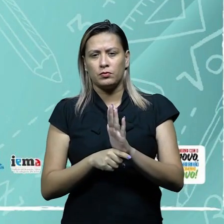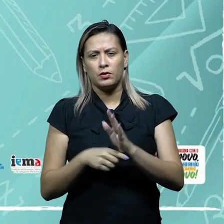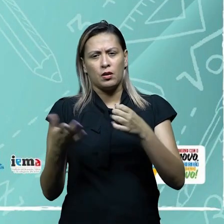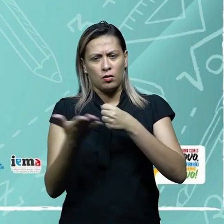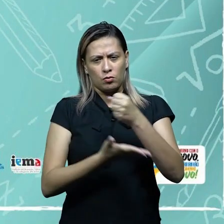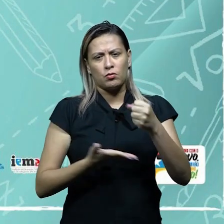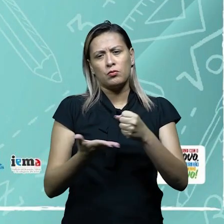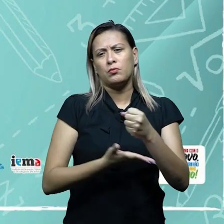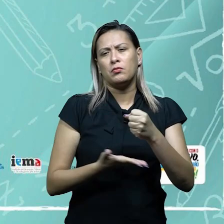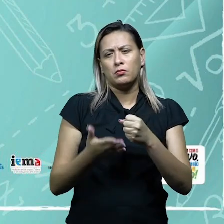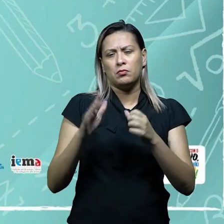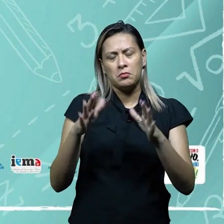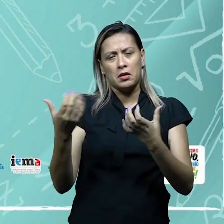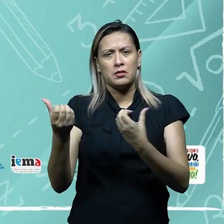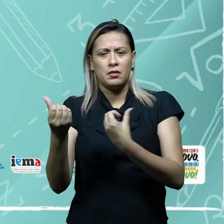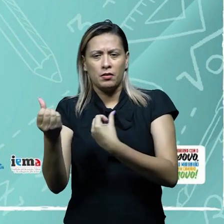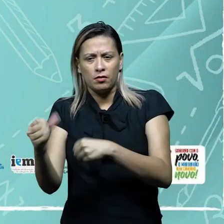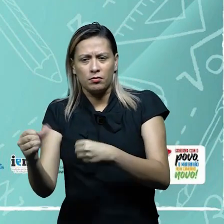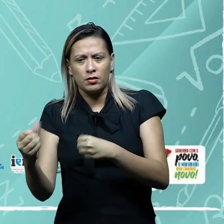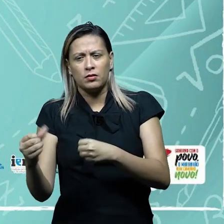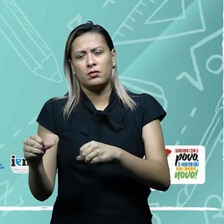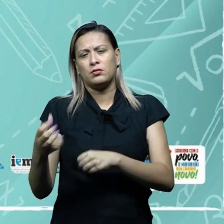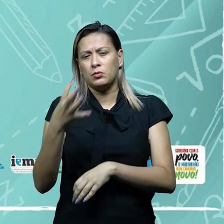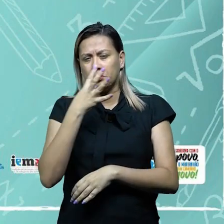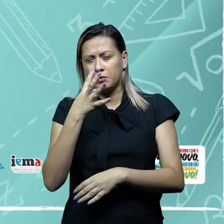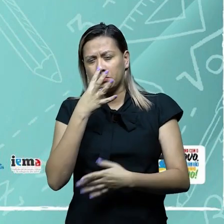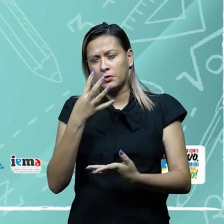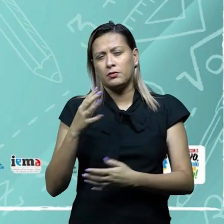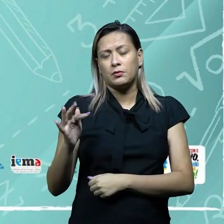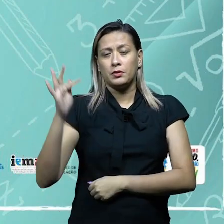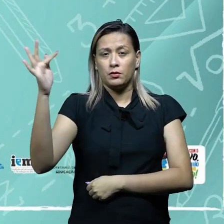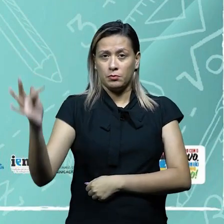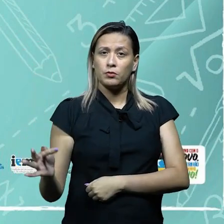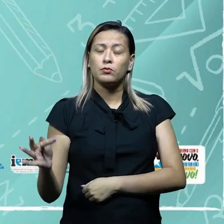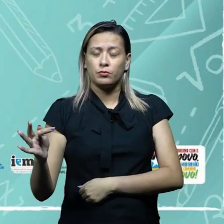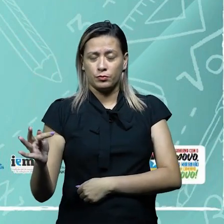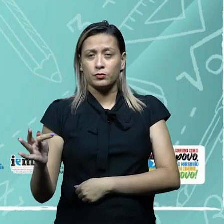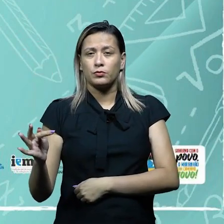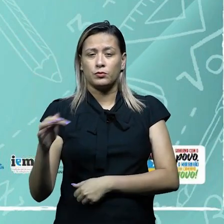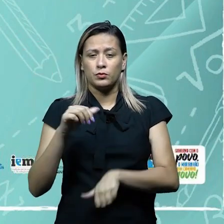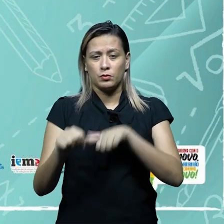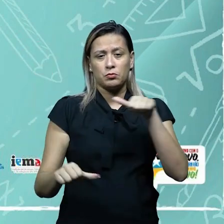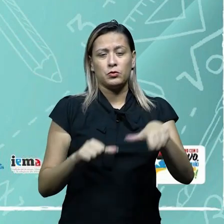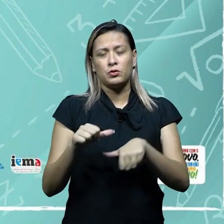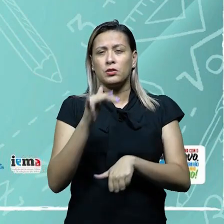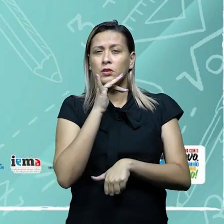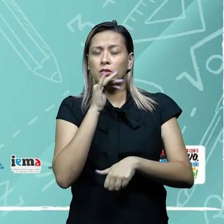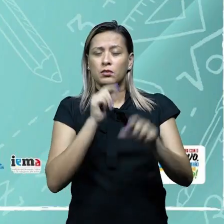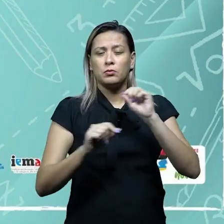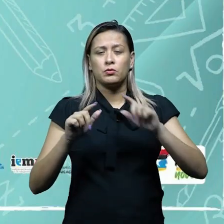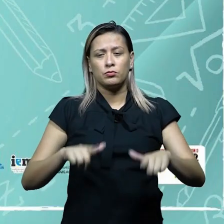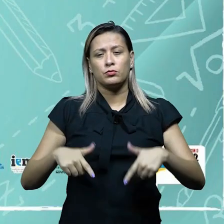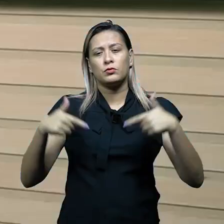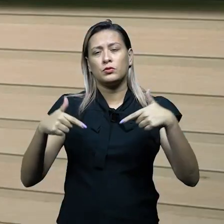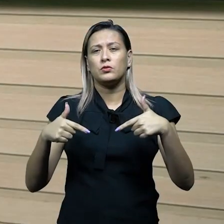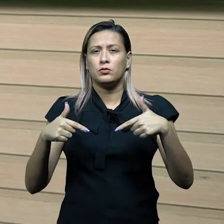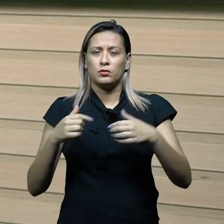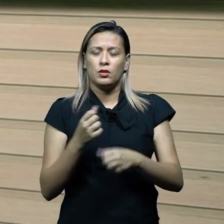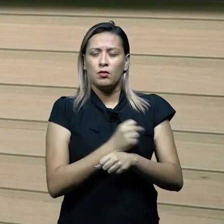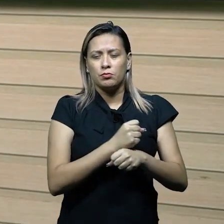plano é fundamentado em itens avaliativos para que ocorra uma futura promoção. Que itens são esses? Tempo de